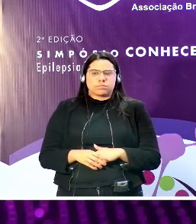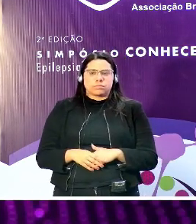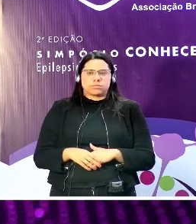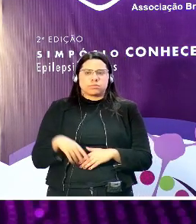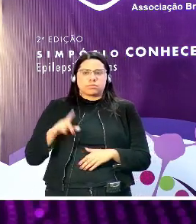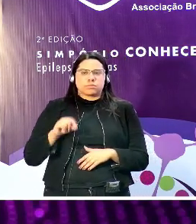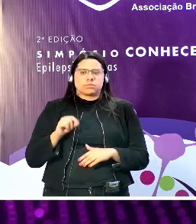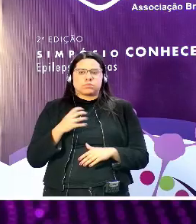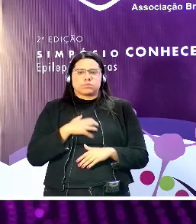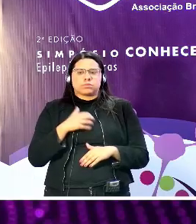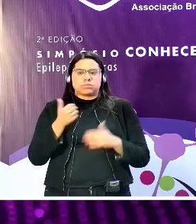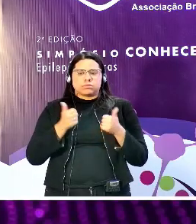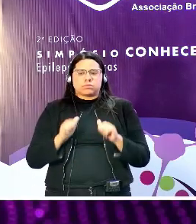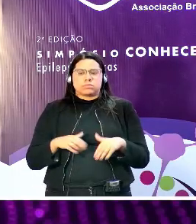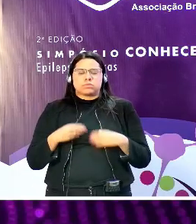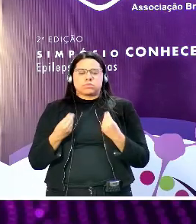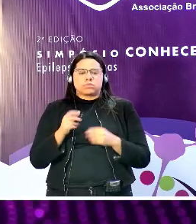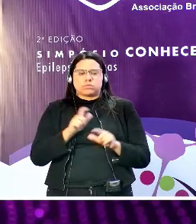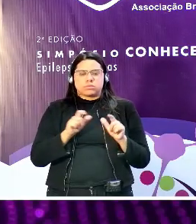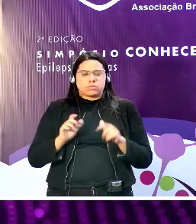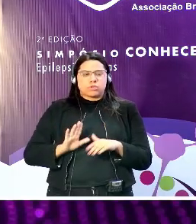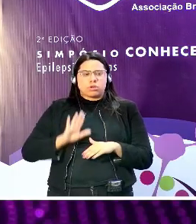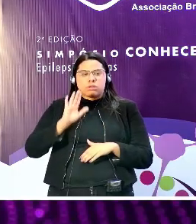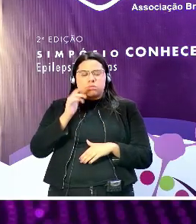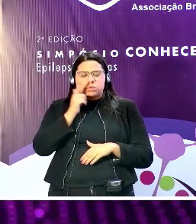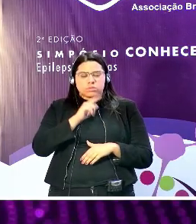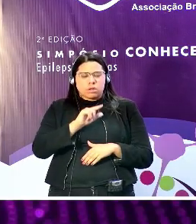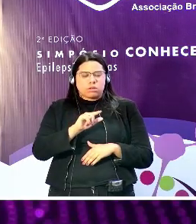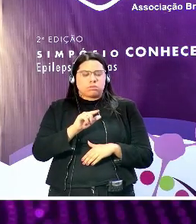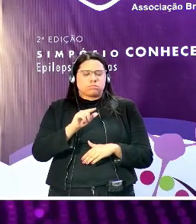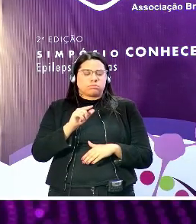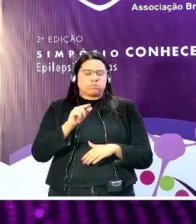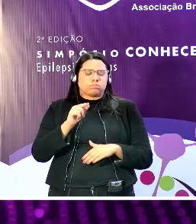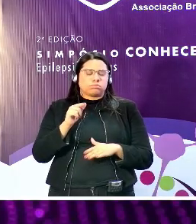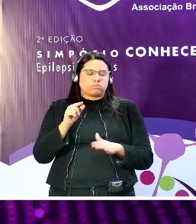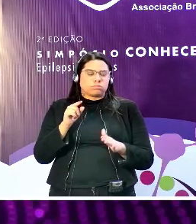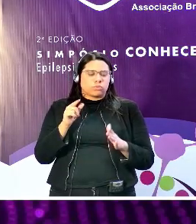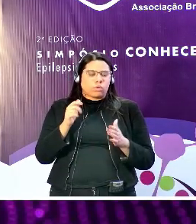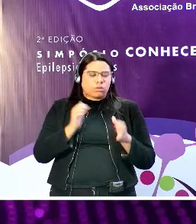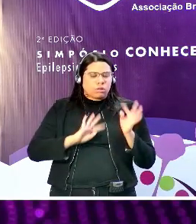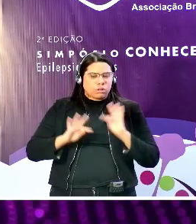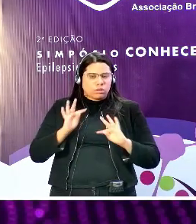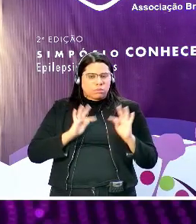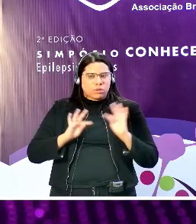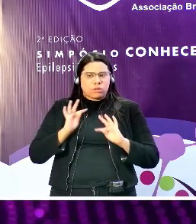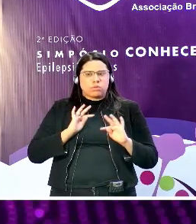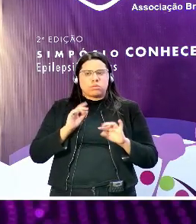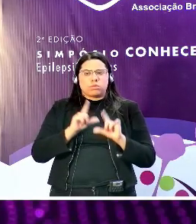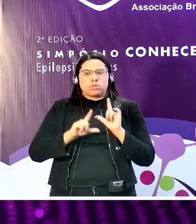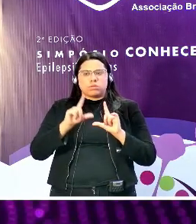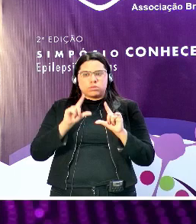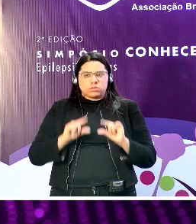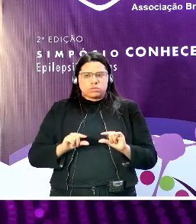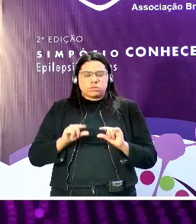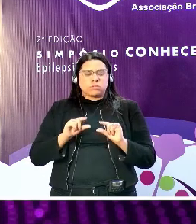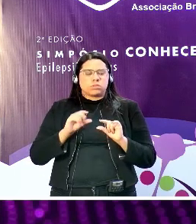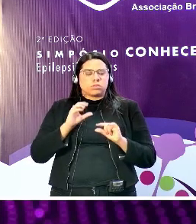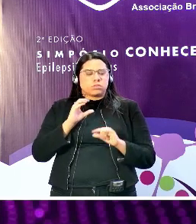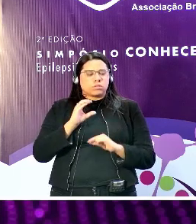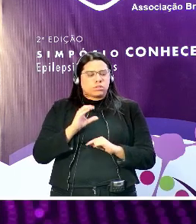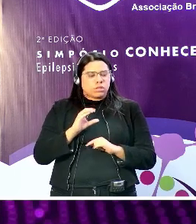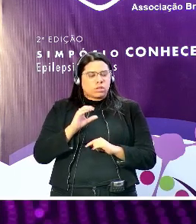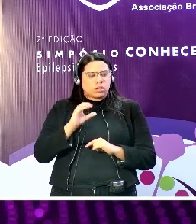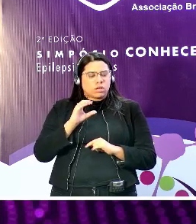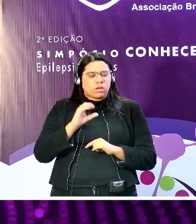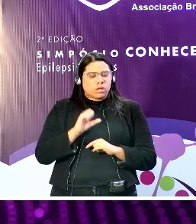de analisar quem seriam os candidatos para o tratamento. A gente viu que ele reduzia a expressão do SCN2A